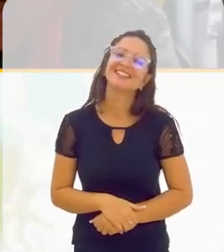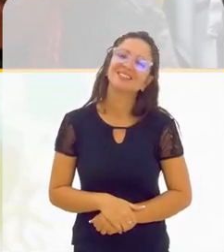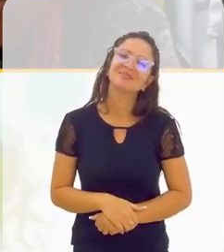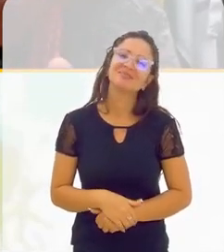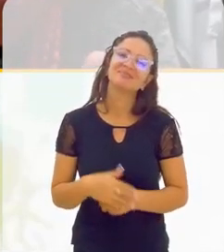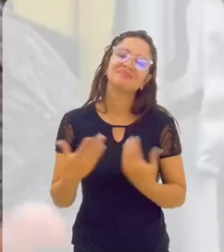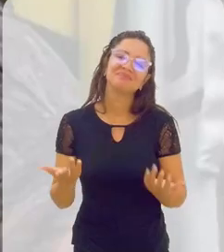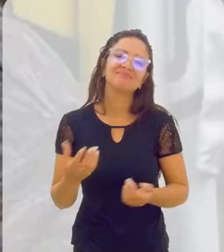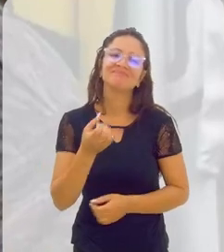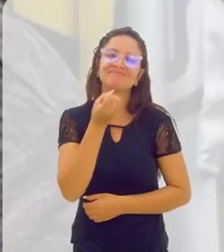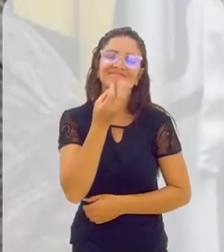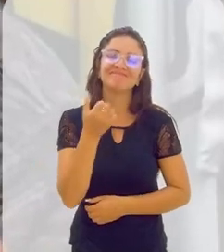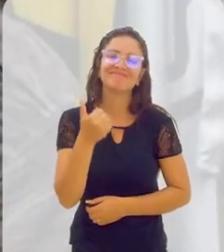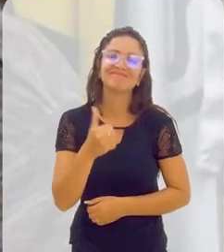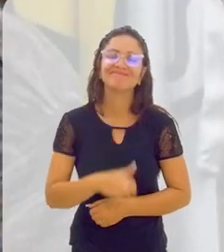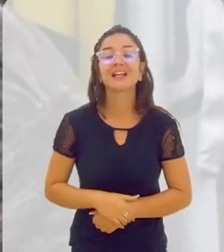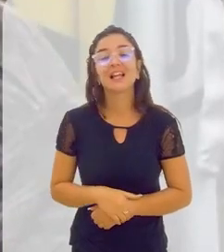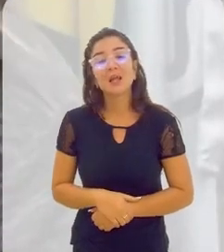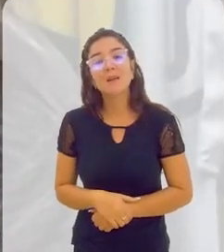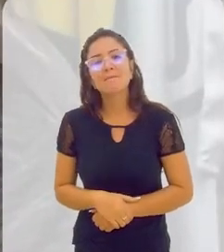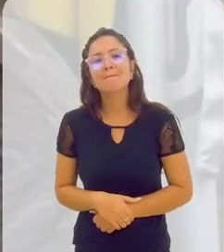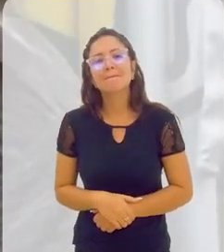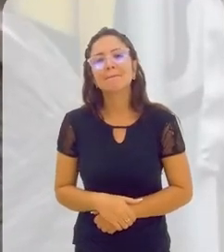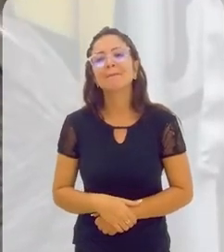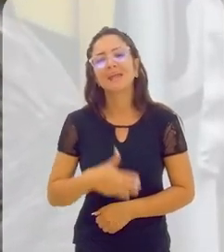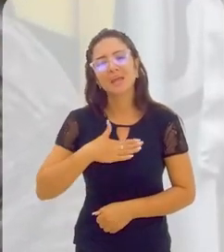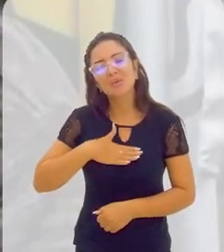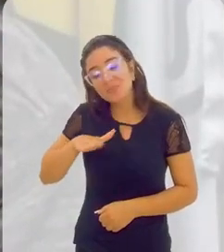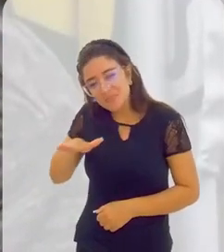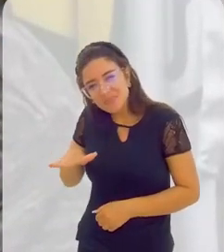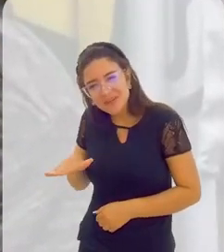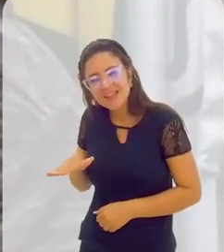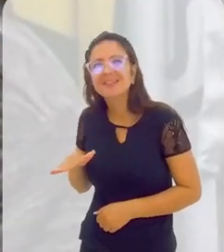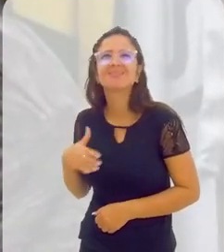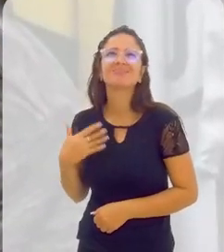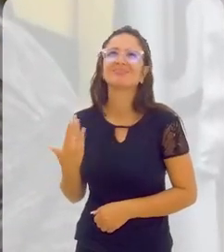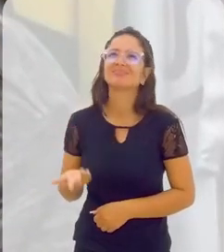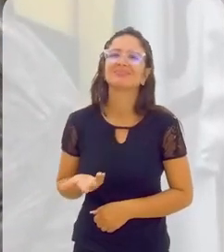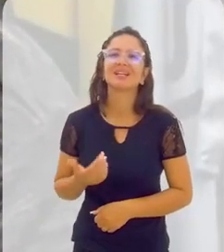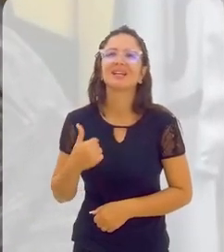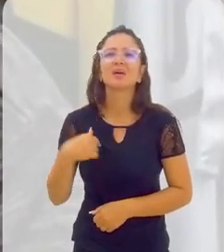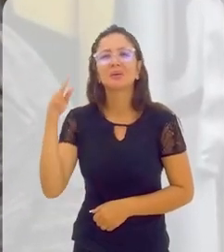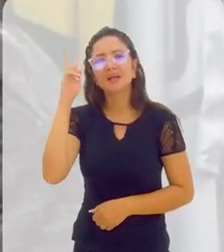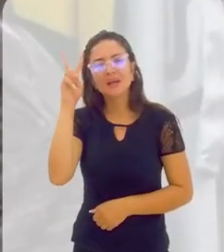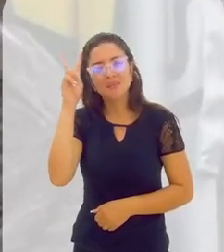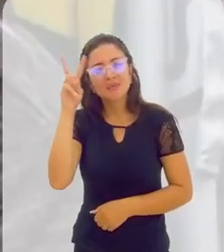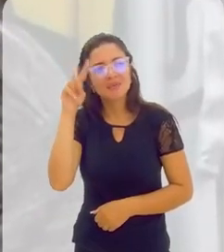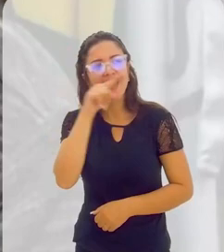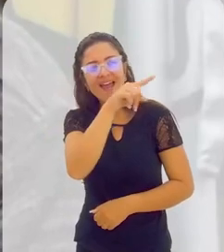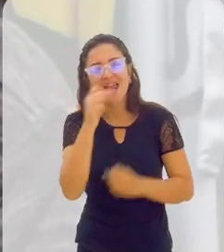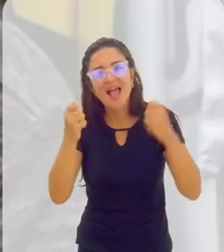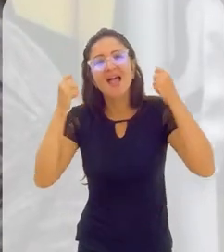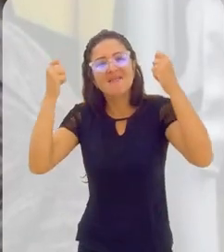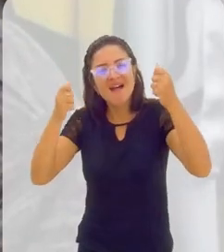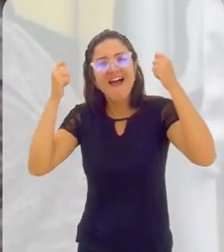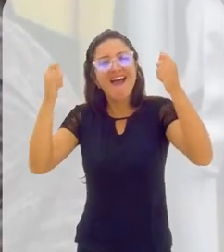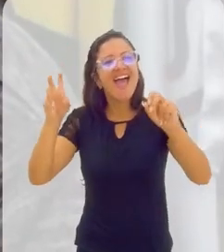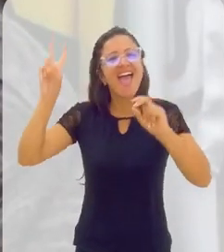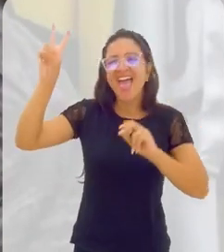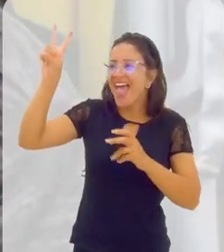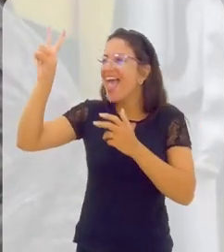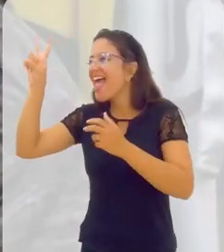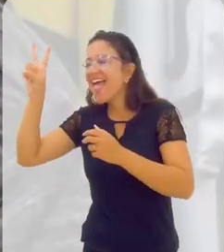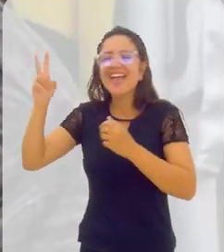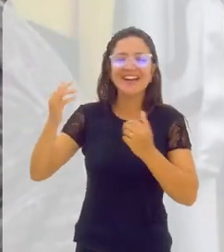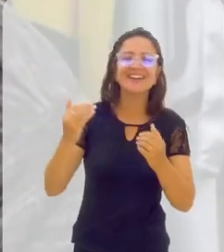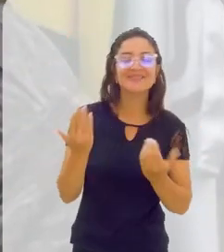caixotinho né e eu te amo era muito pequena nessa nessa época eu lembro pouco da campanha dela e tudo mais